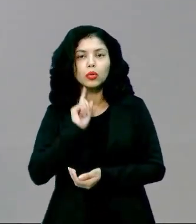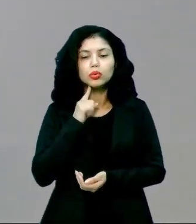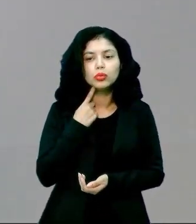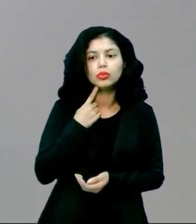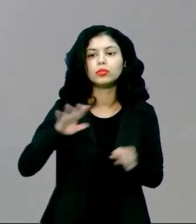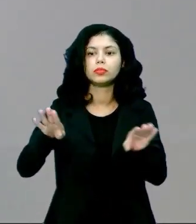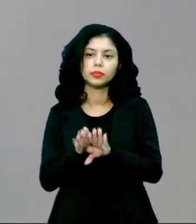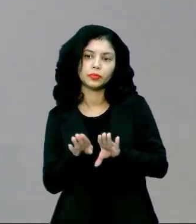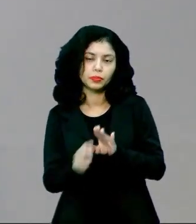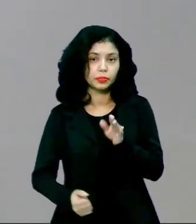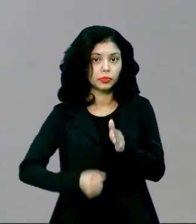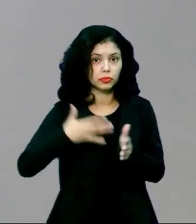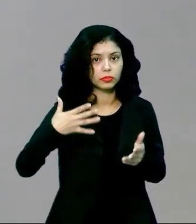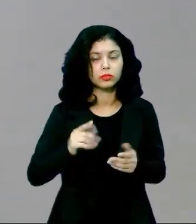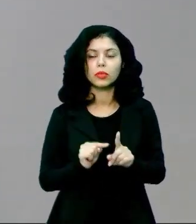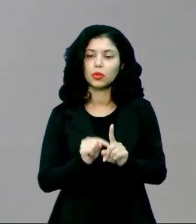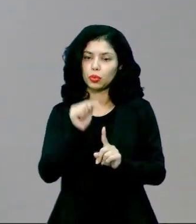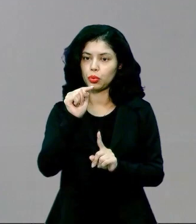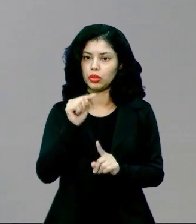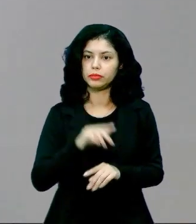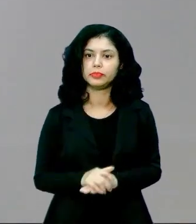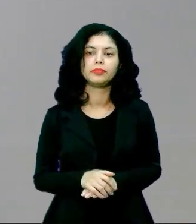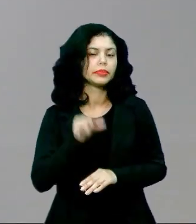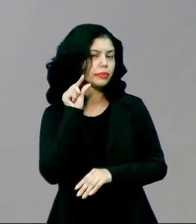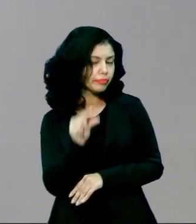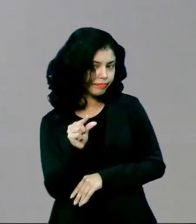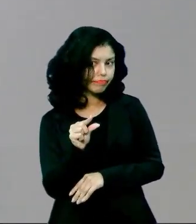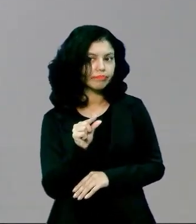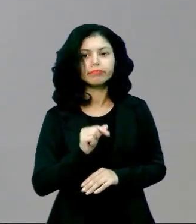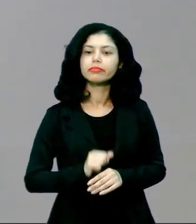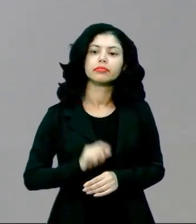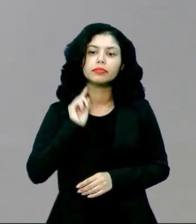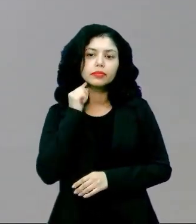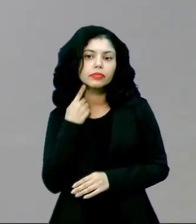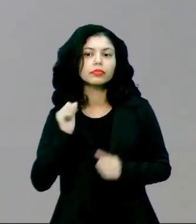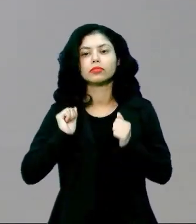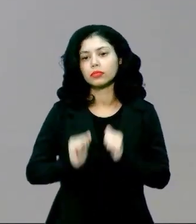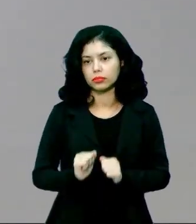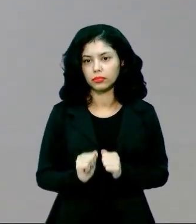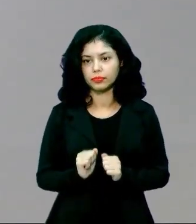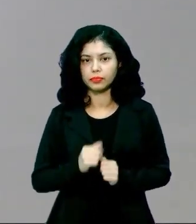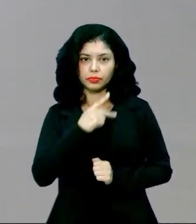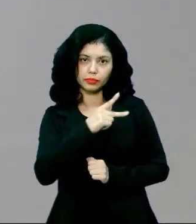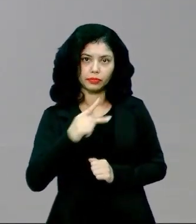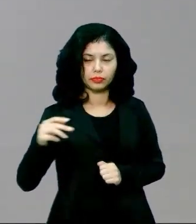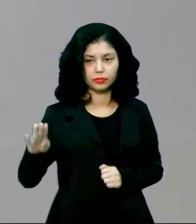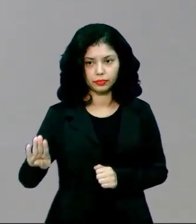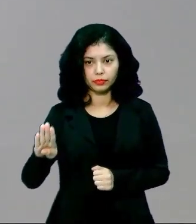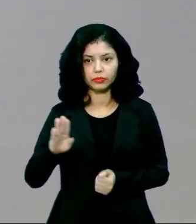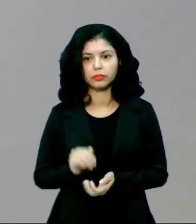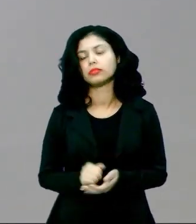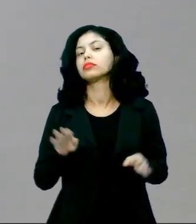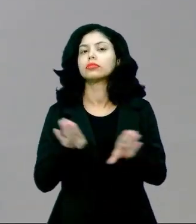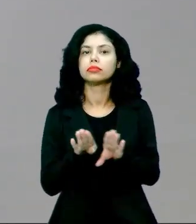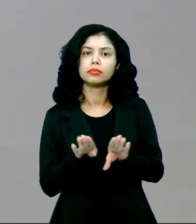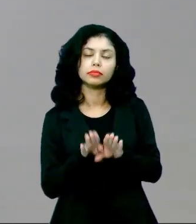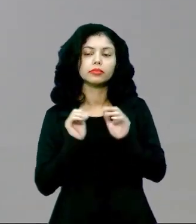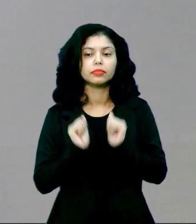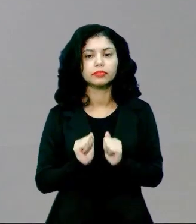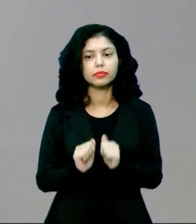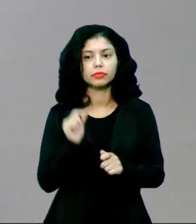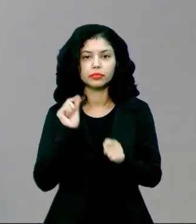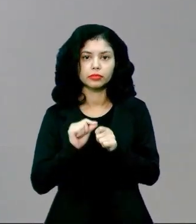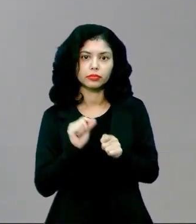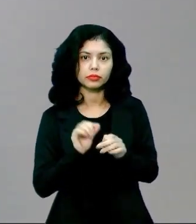poluição, eu tenho muito volume para pouca poluição. E aí eu posso fazer isso em ppb. Também pode ser feito